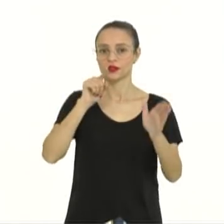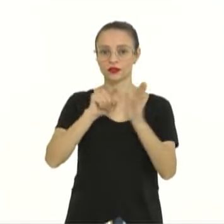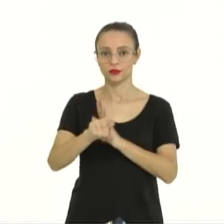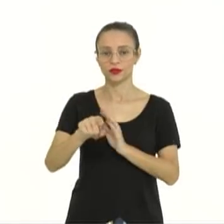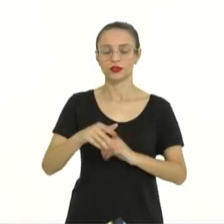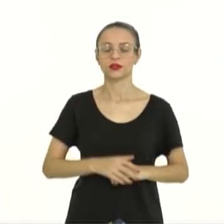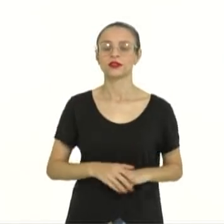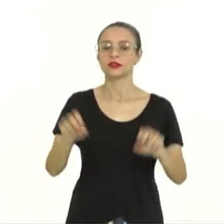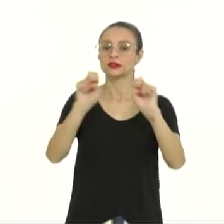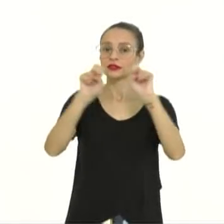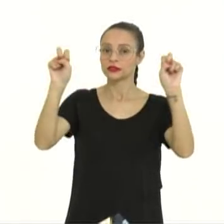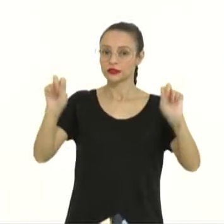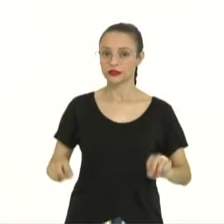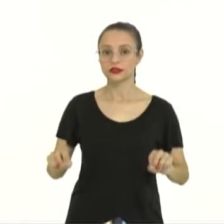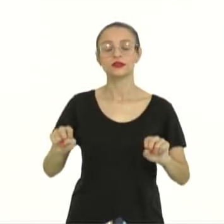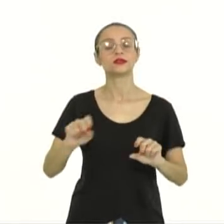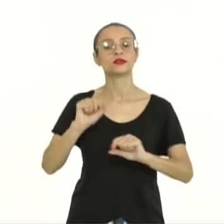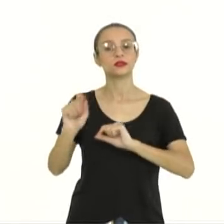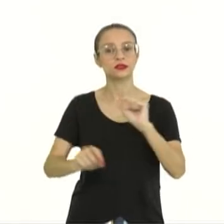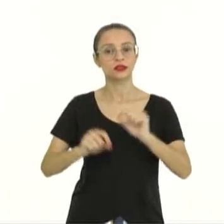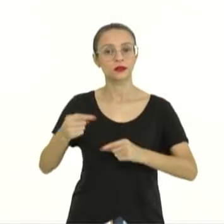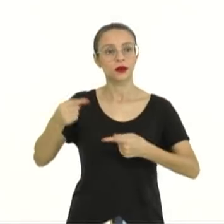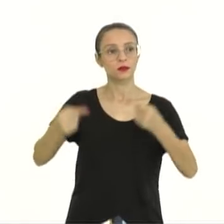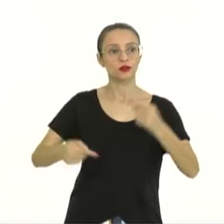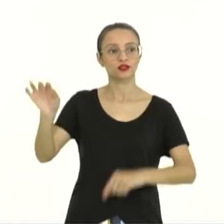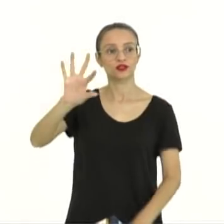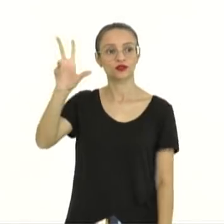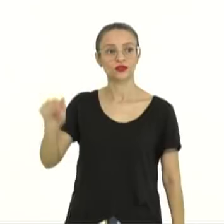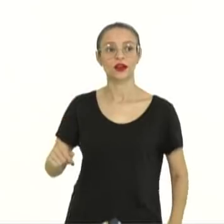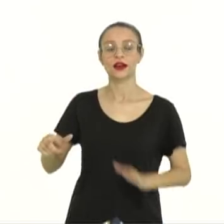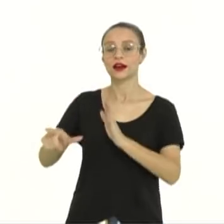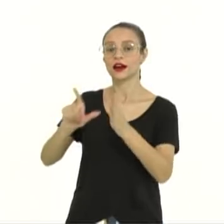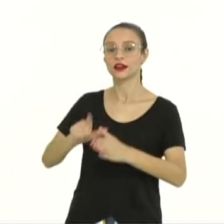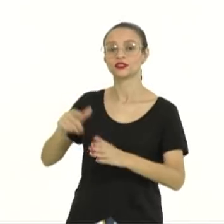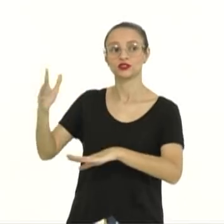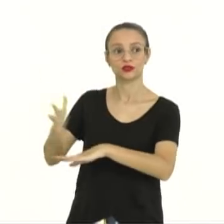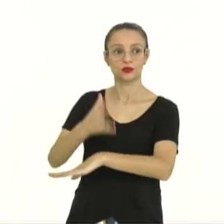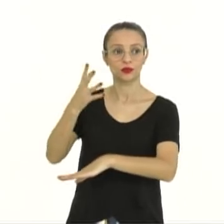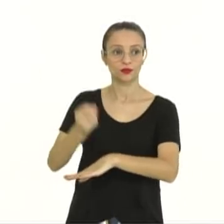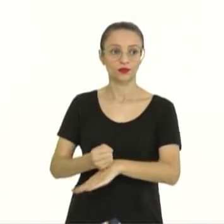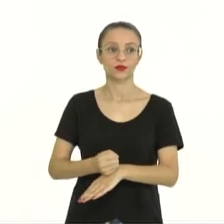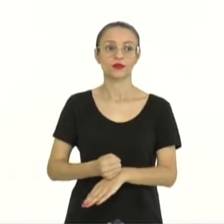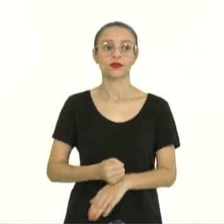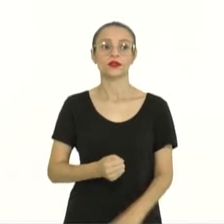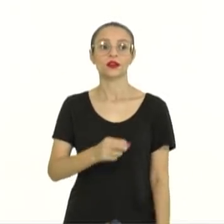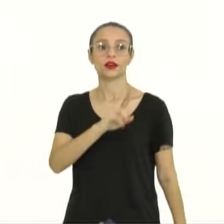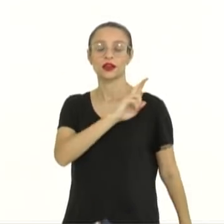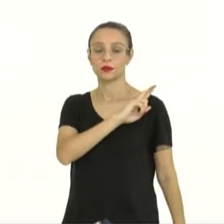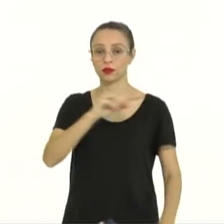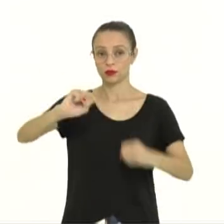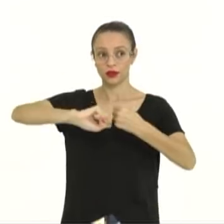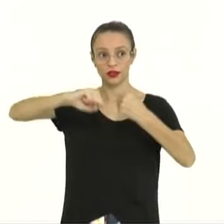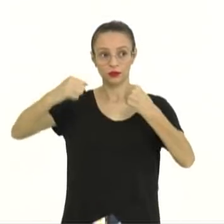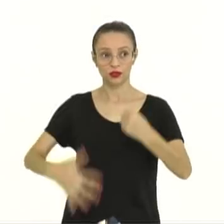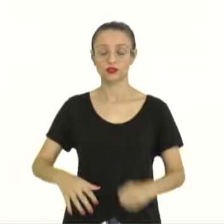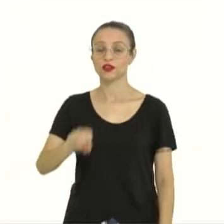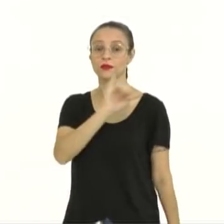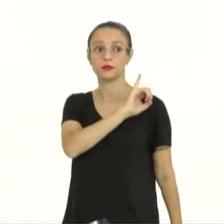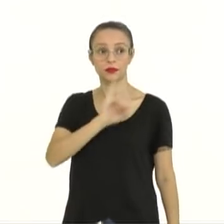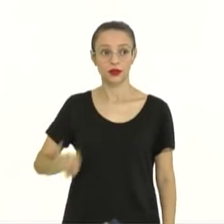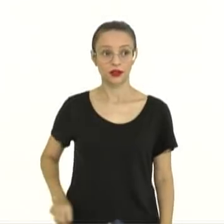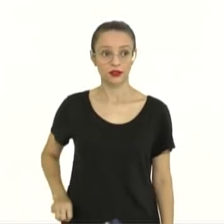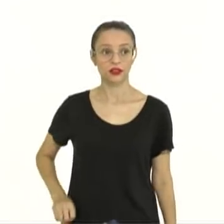político adotado pelos africanos antes da chegada dos colonizadores. A. Repúblicas democráticas. B. Imperialismo.